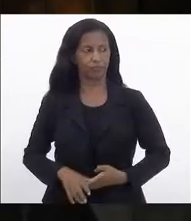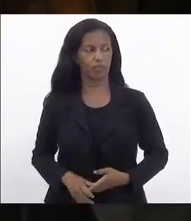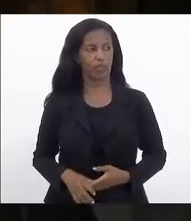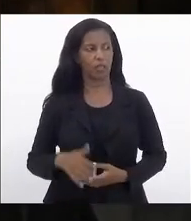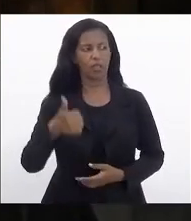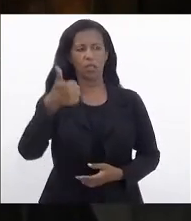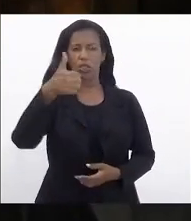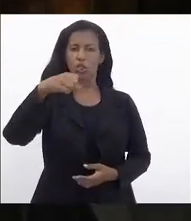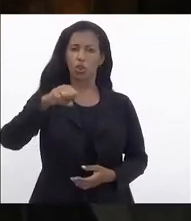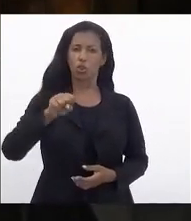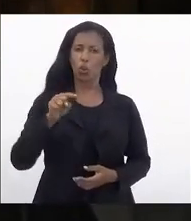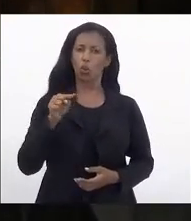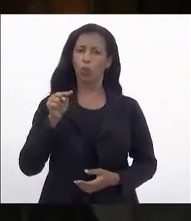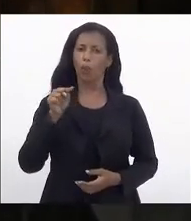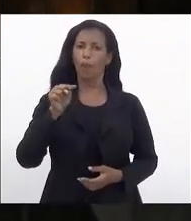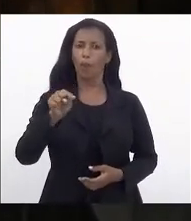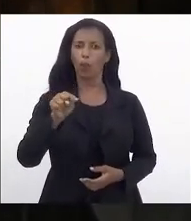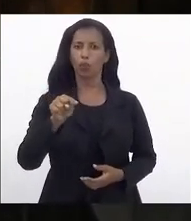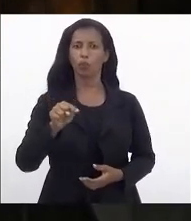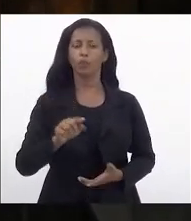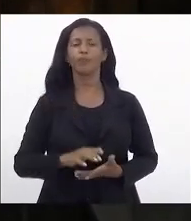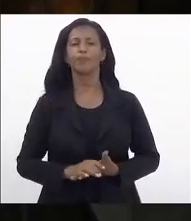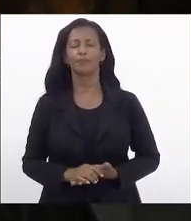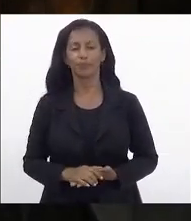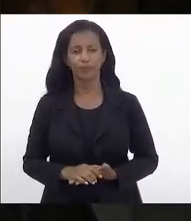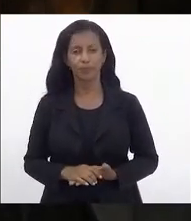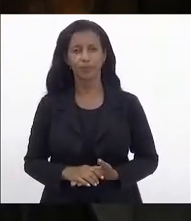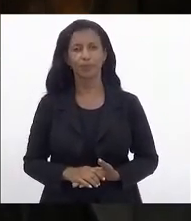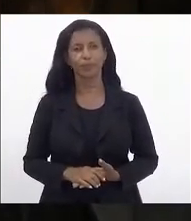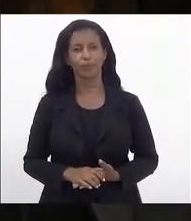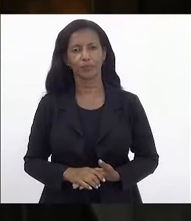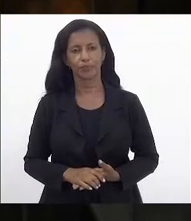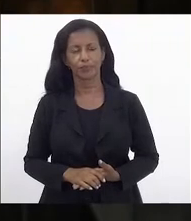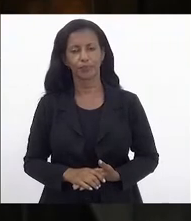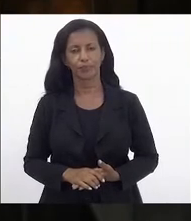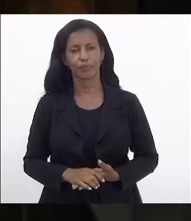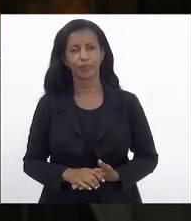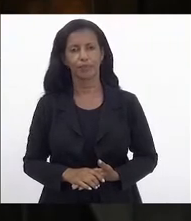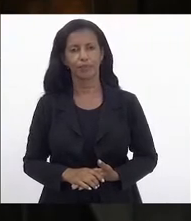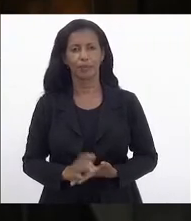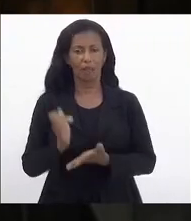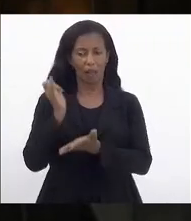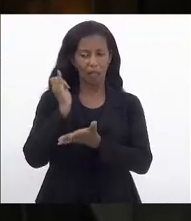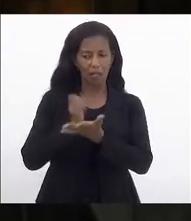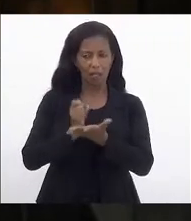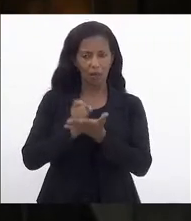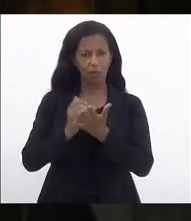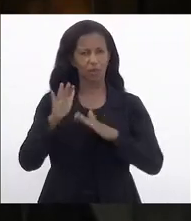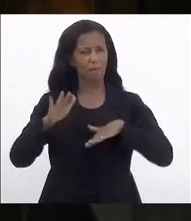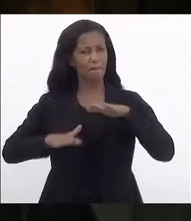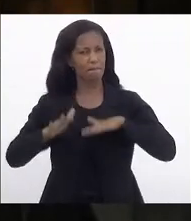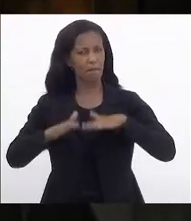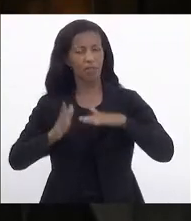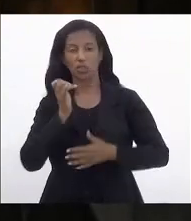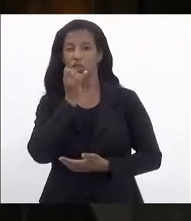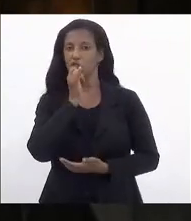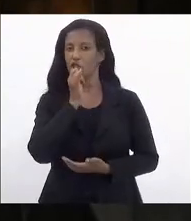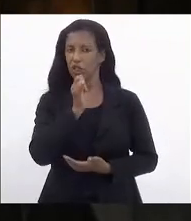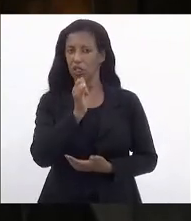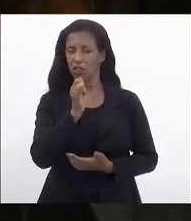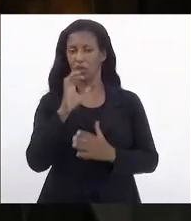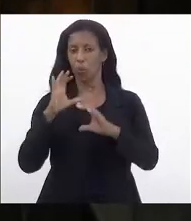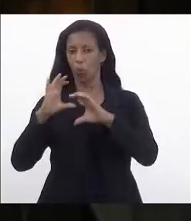18 pontos percentuais a alíquota média de energia e